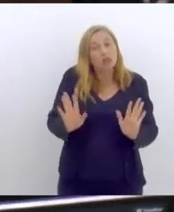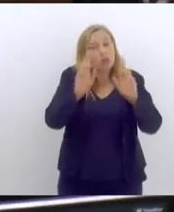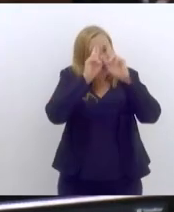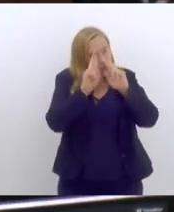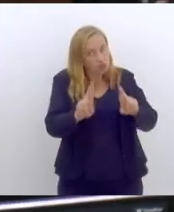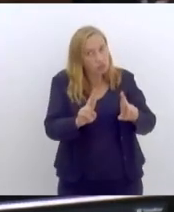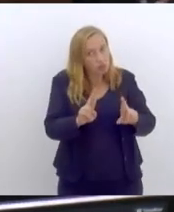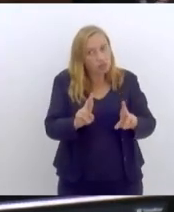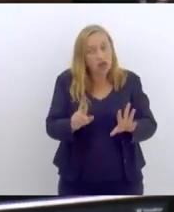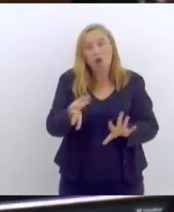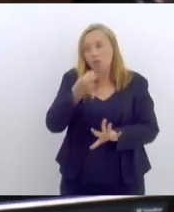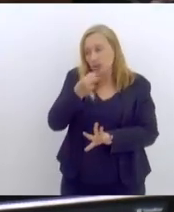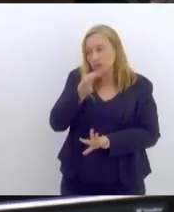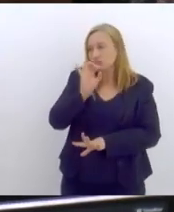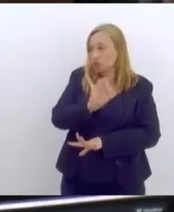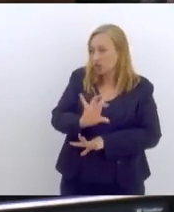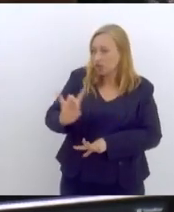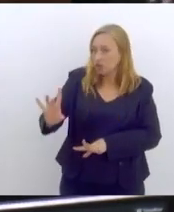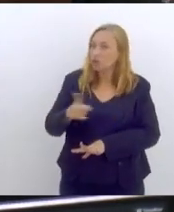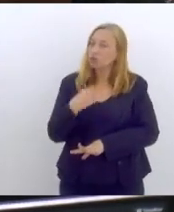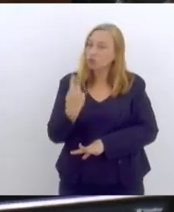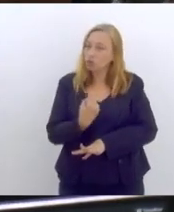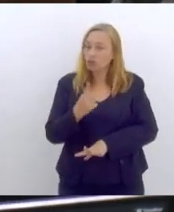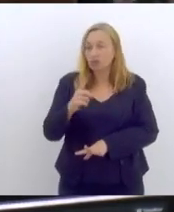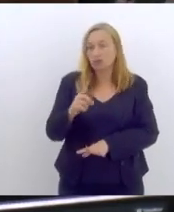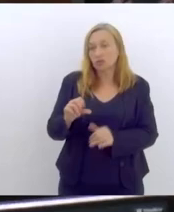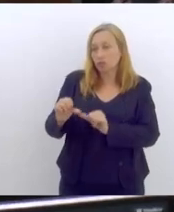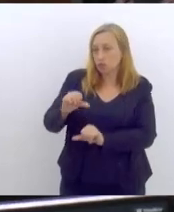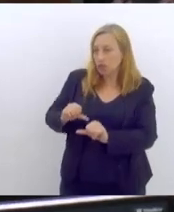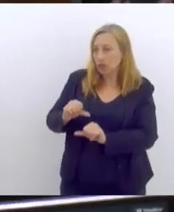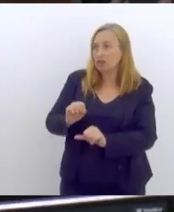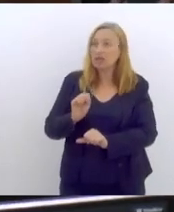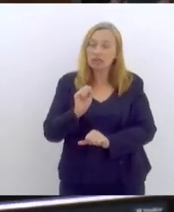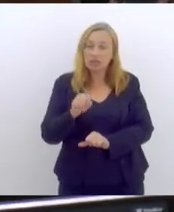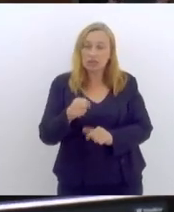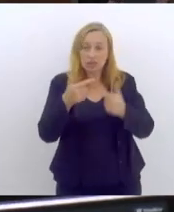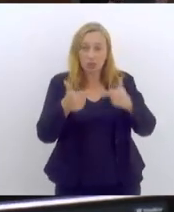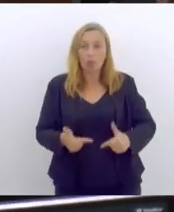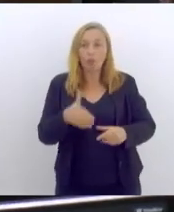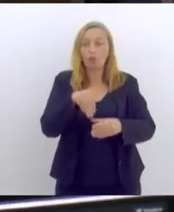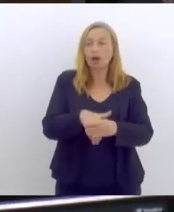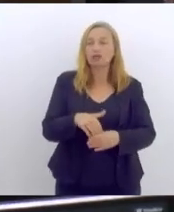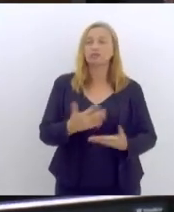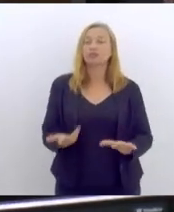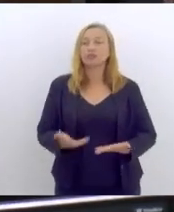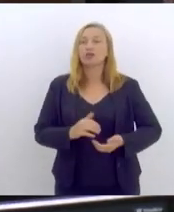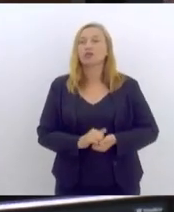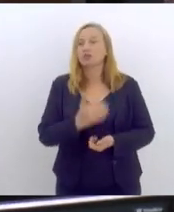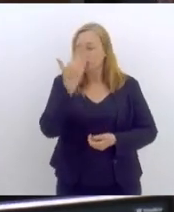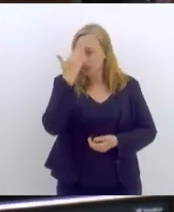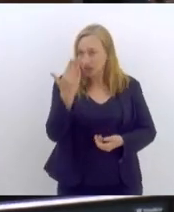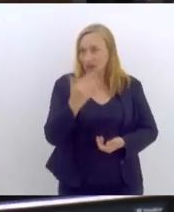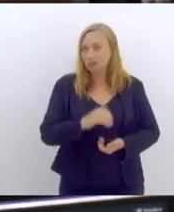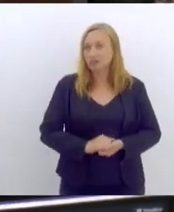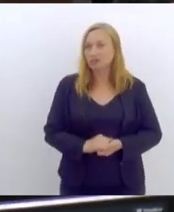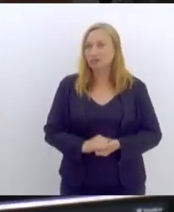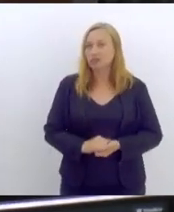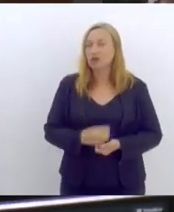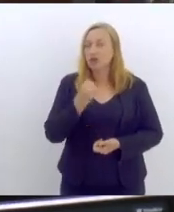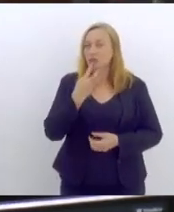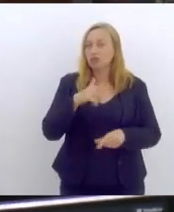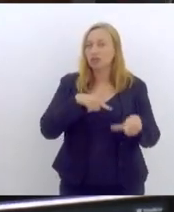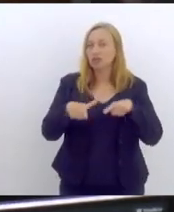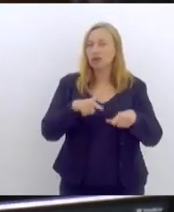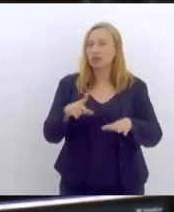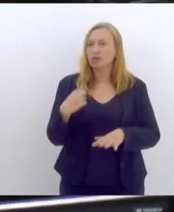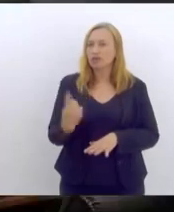respeitar o posicionamento de cada um. O nosso não foi o contrário, que a gente entende que tem o direito. Então, obrigado e bom trabalho para